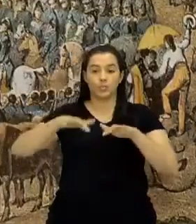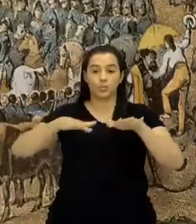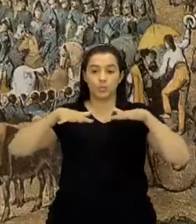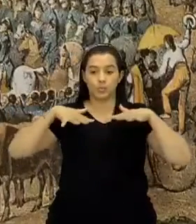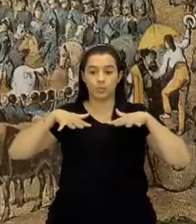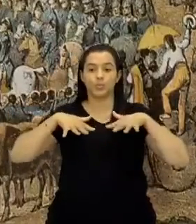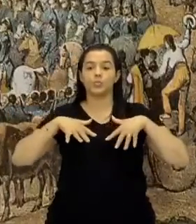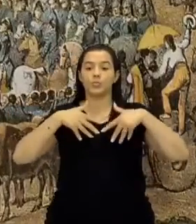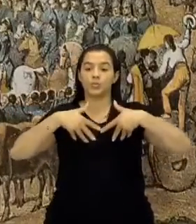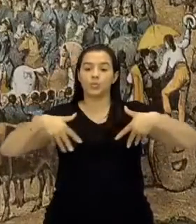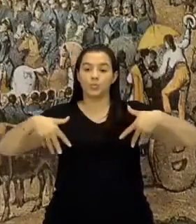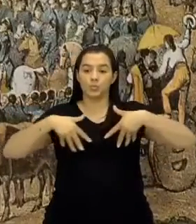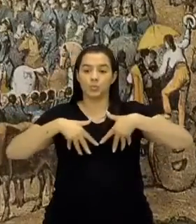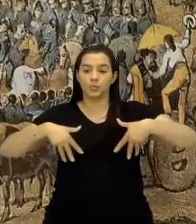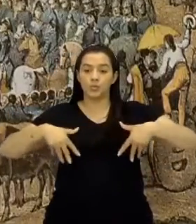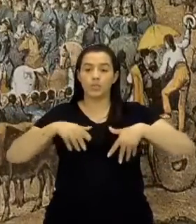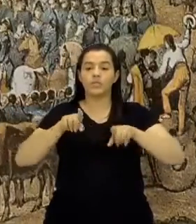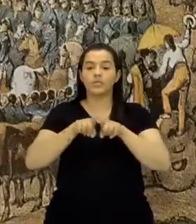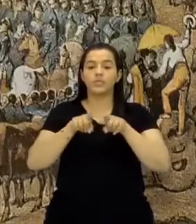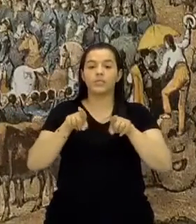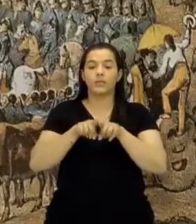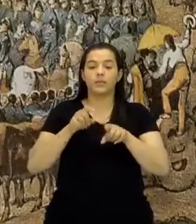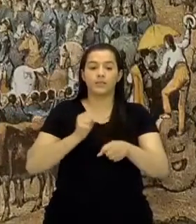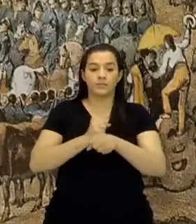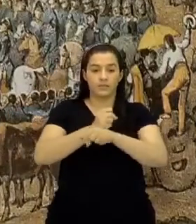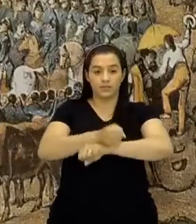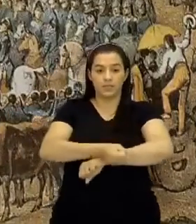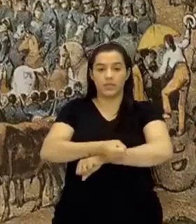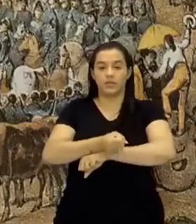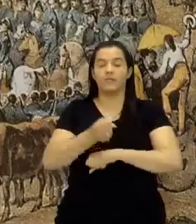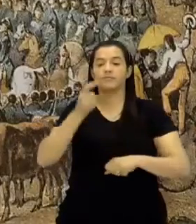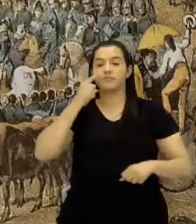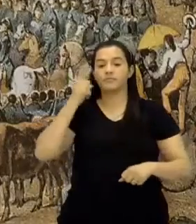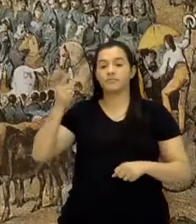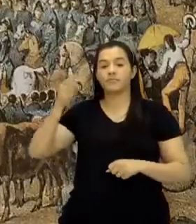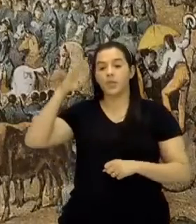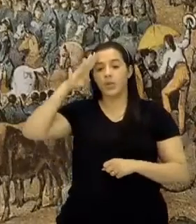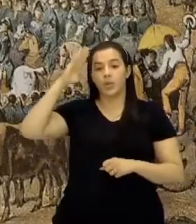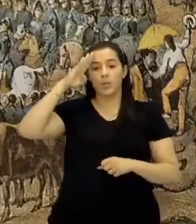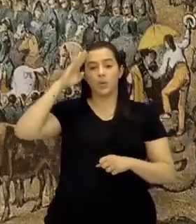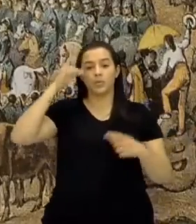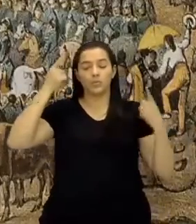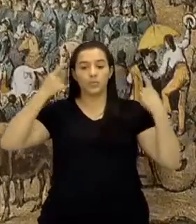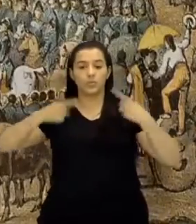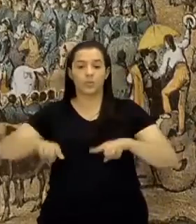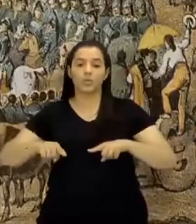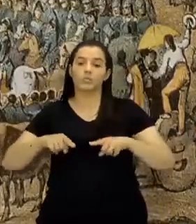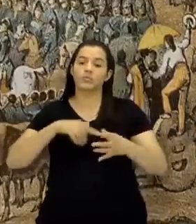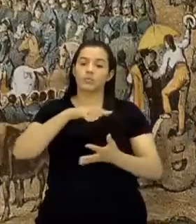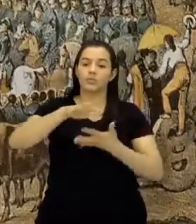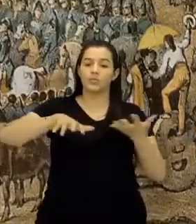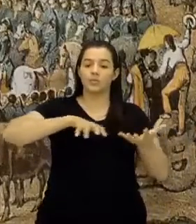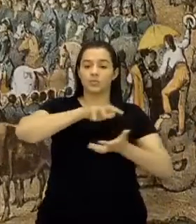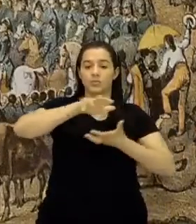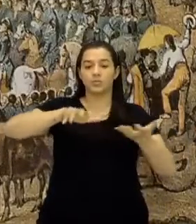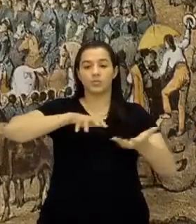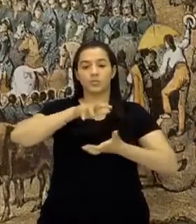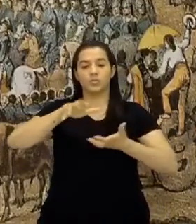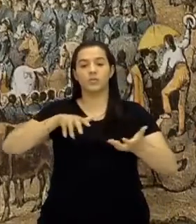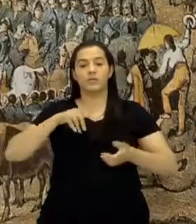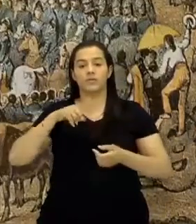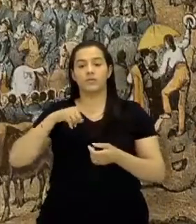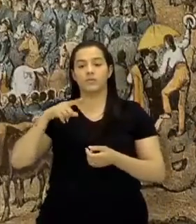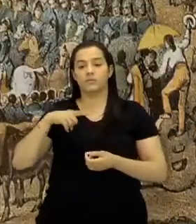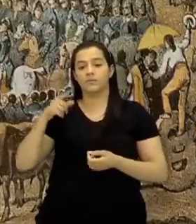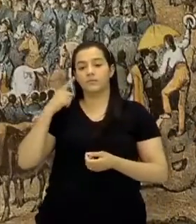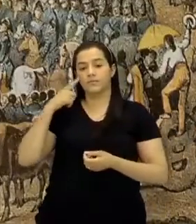Legal. Novamente os dois de novo. Soldados do governo, das regências contra os revoltosos, segundo o Paulo